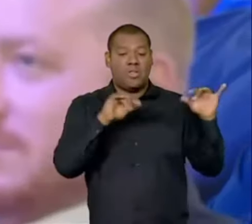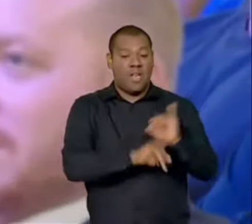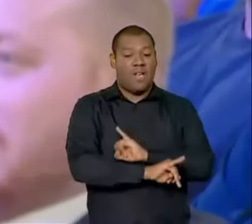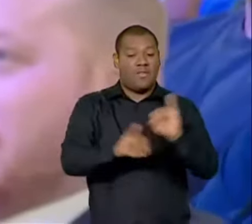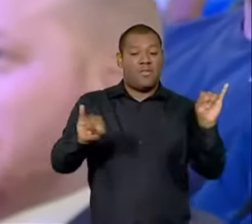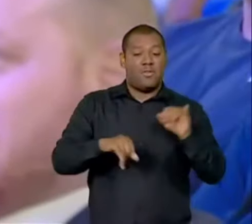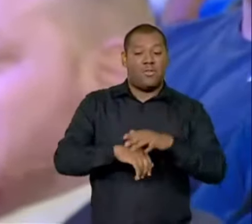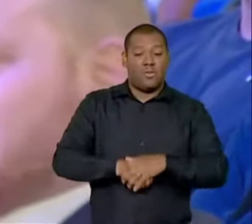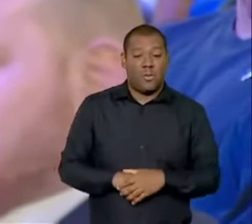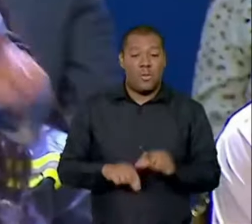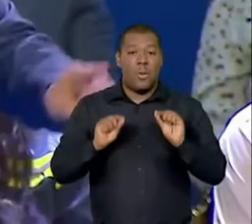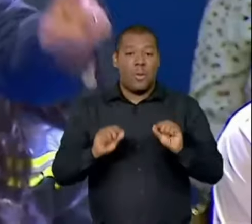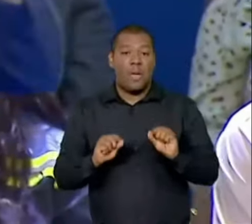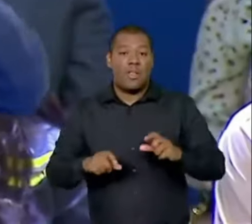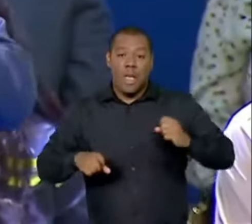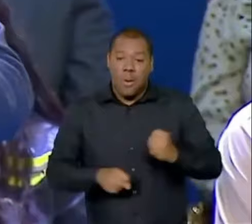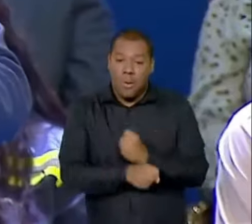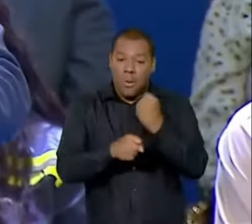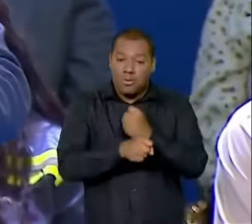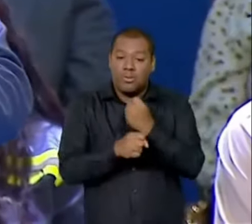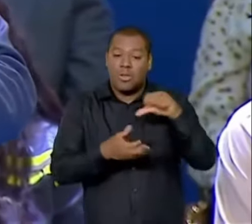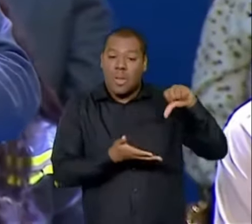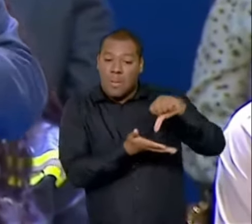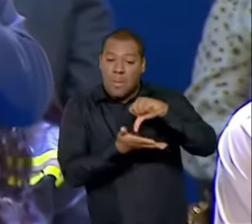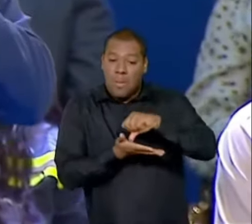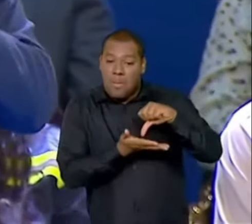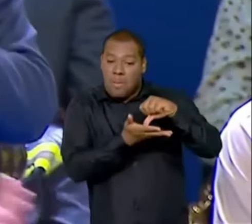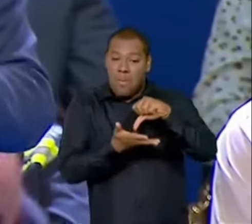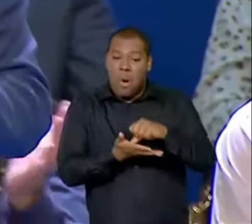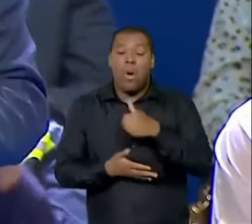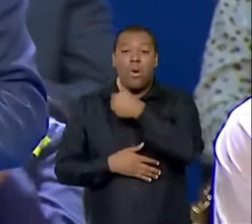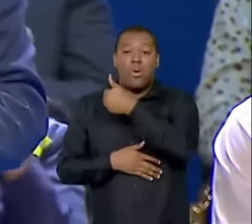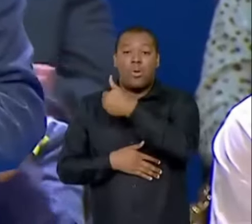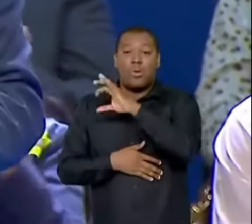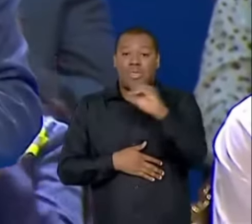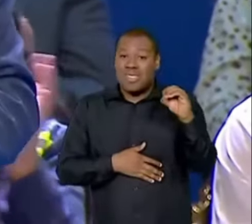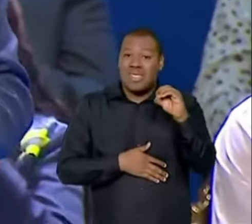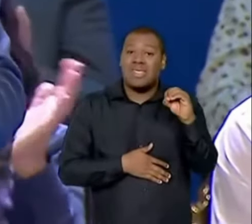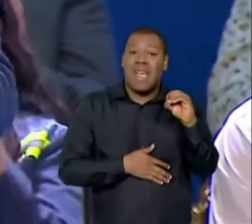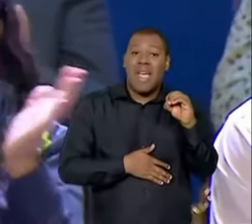mais 100 institutos federais. Já vamos chegar.